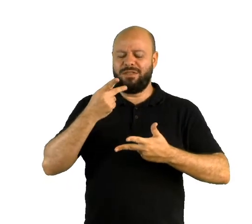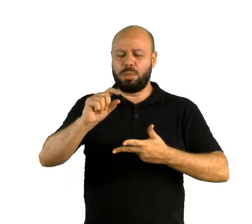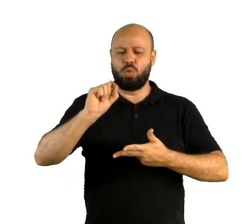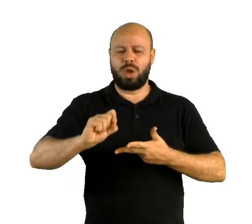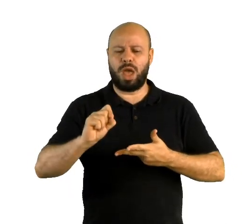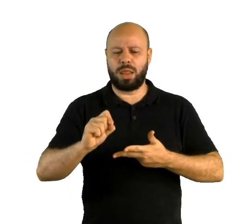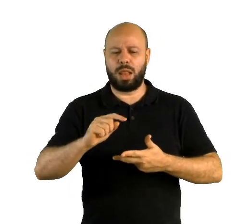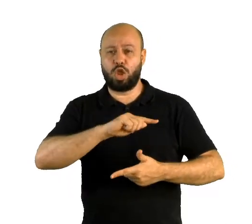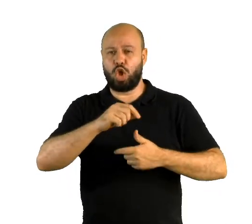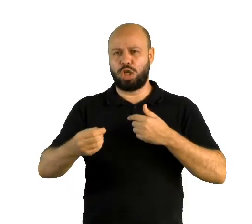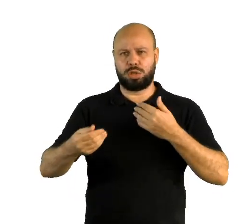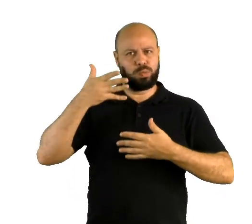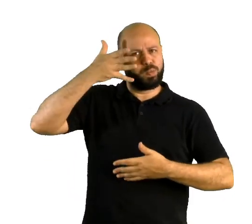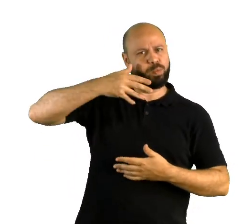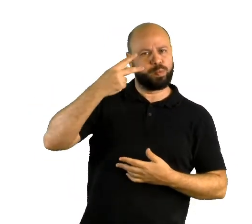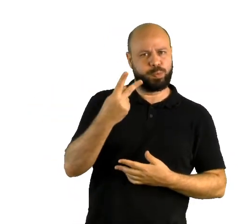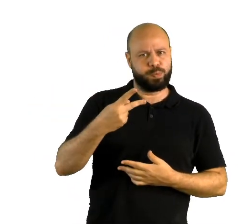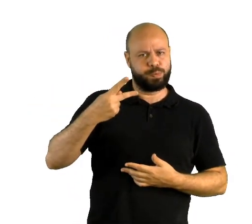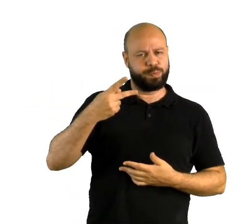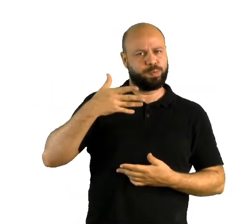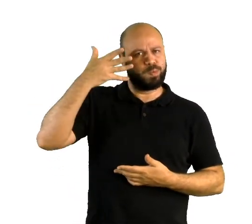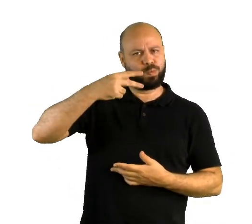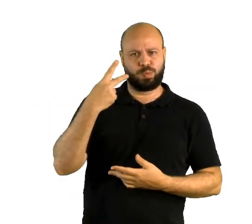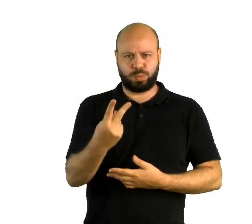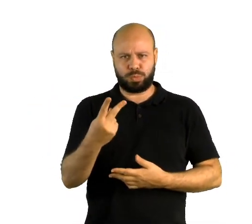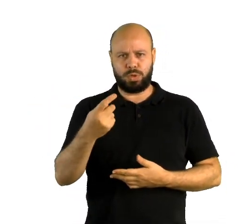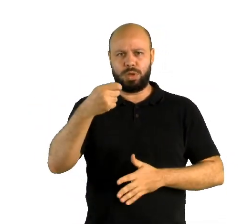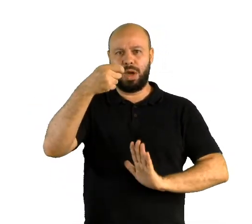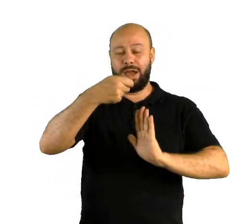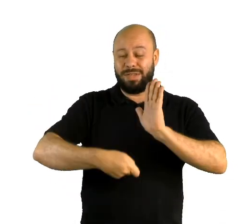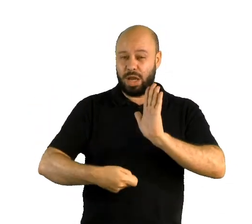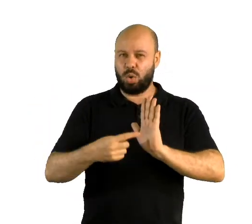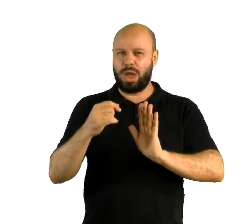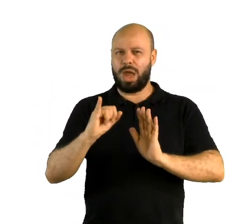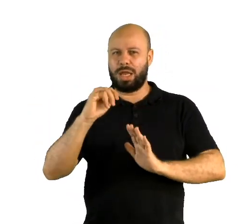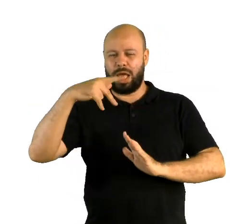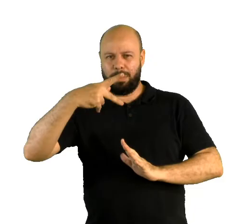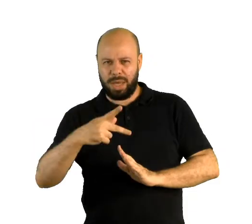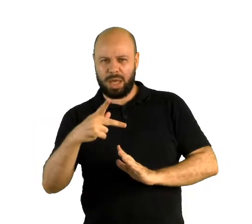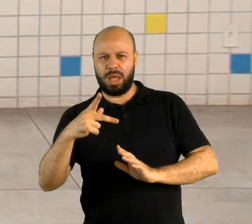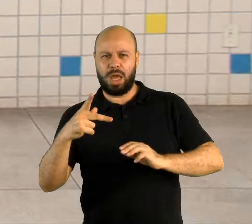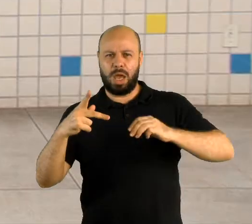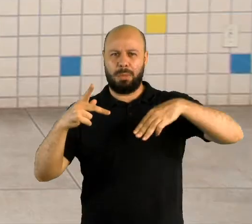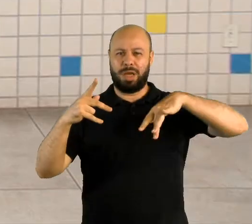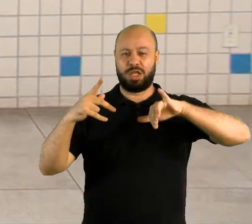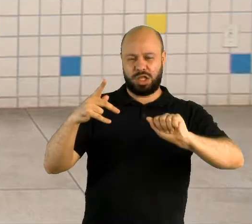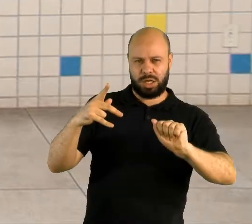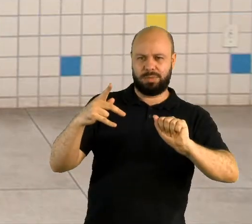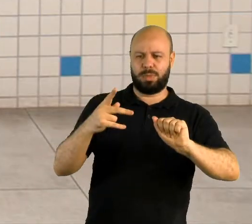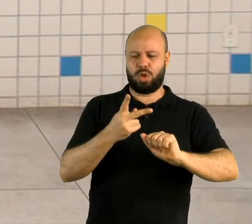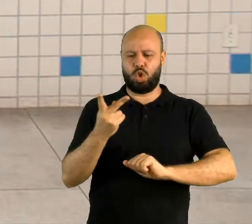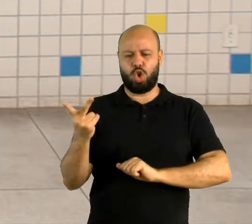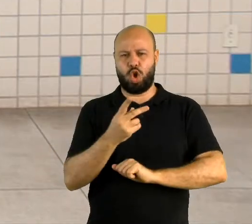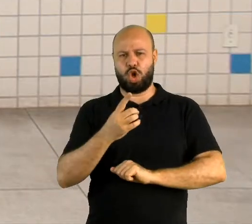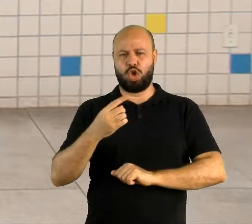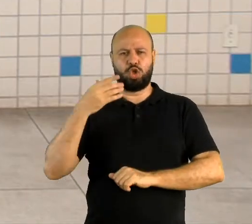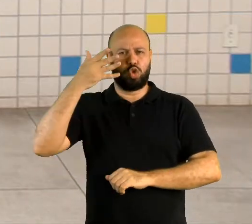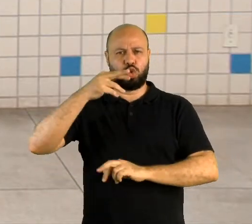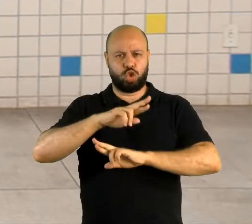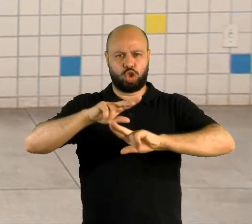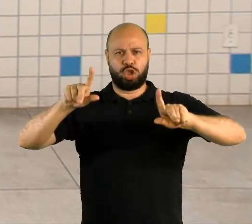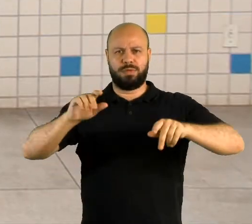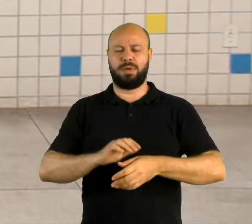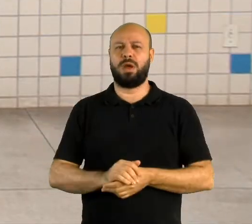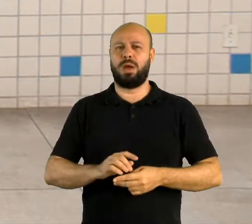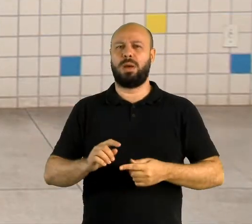discursos sobre o que uma redação deve avaliar, o do INEP e o da mídia. O primeiro leva em conta o que